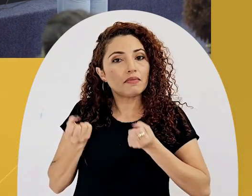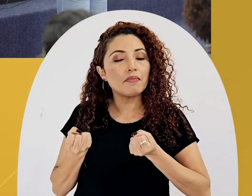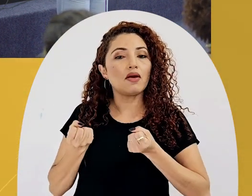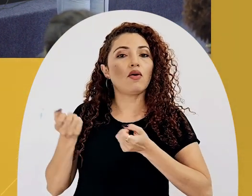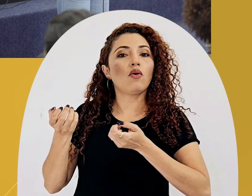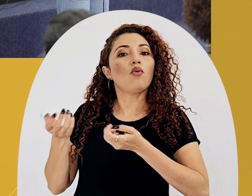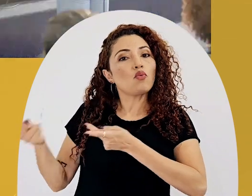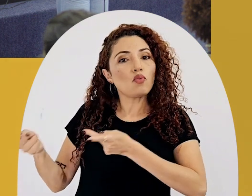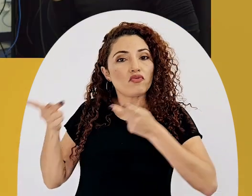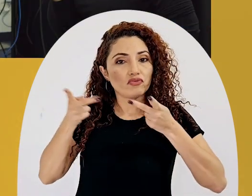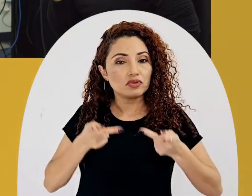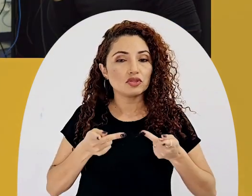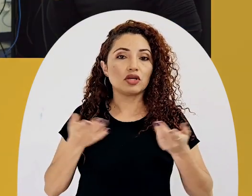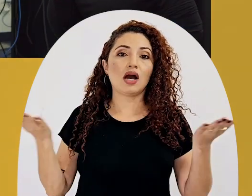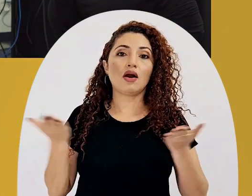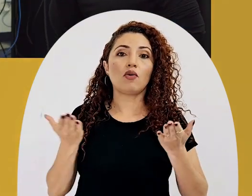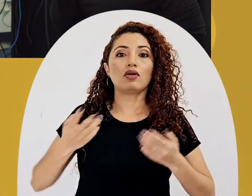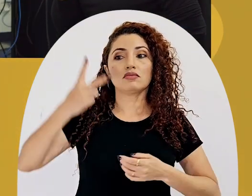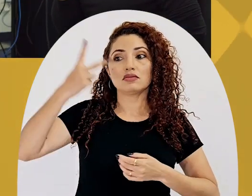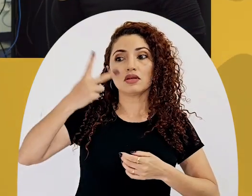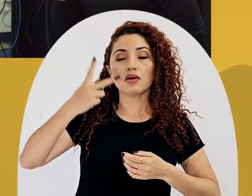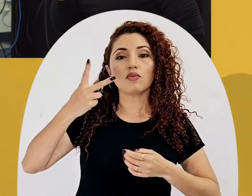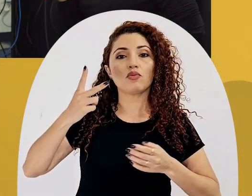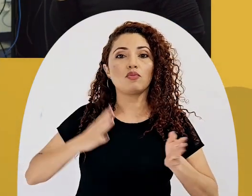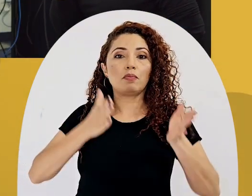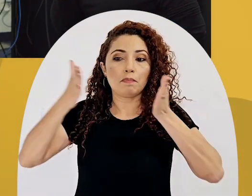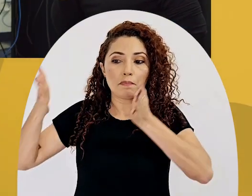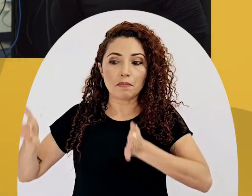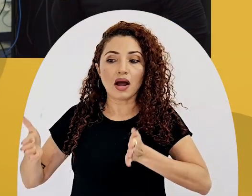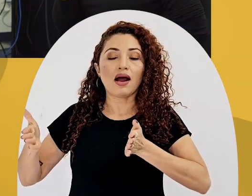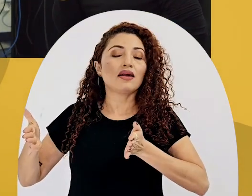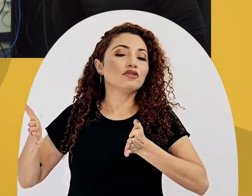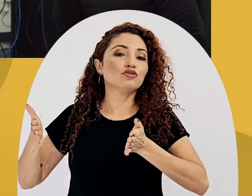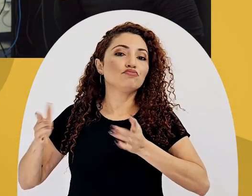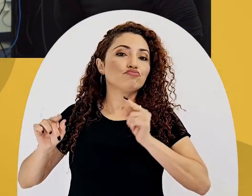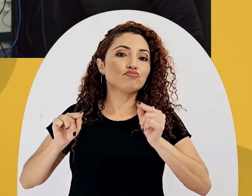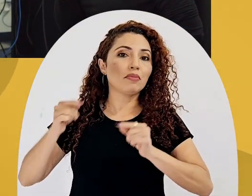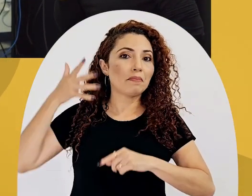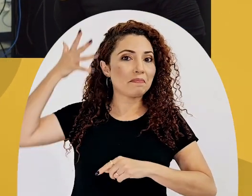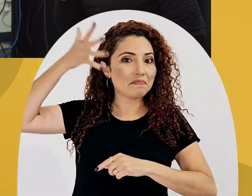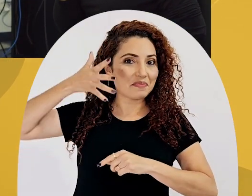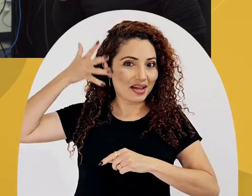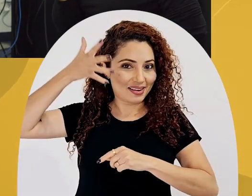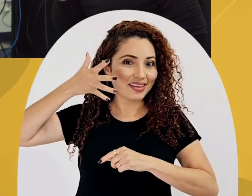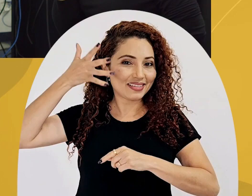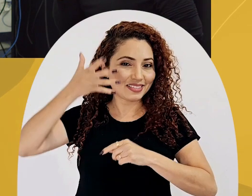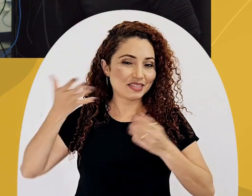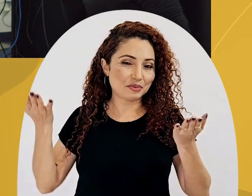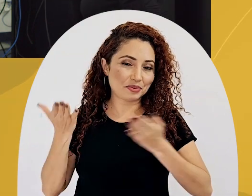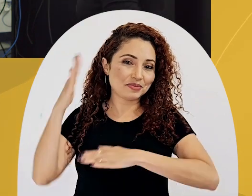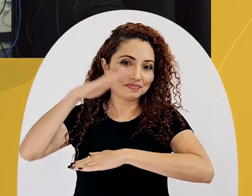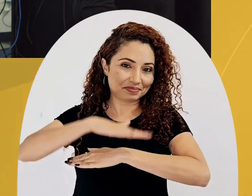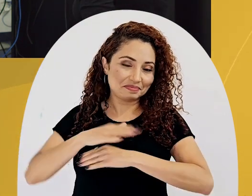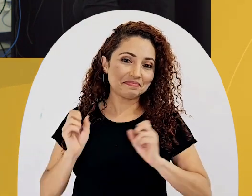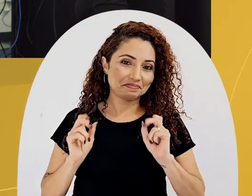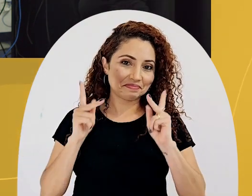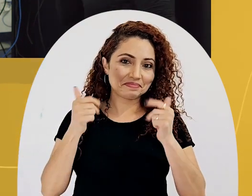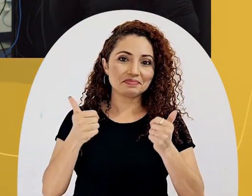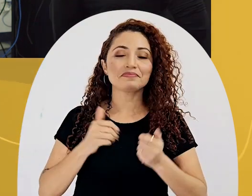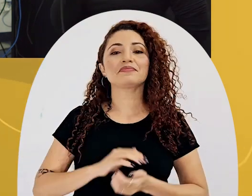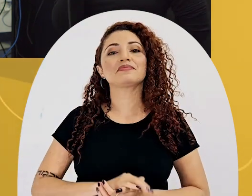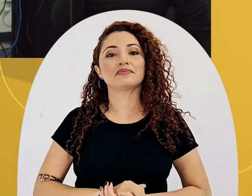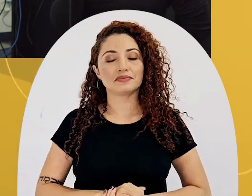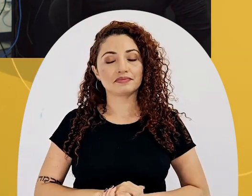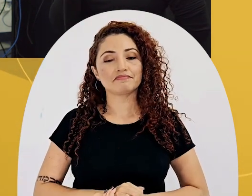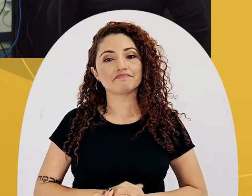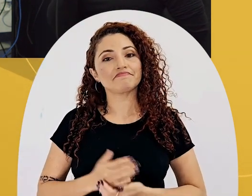a segunda parte desse processo com a palestra, né? A palestra que vai acontecer agora aqui durante a tarde, tá bom? Então,